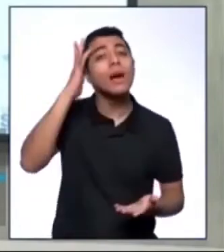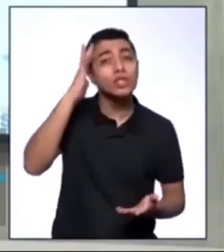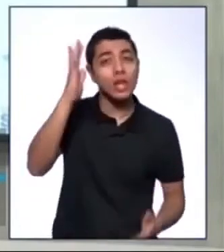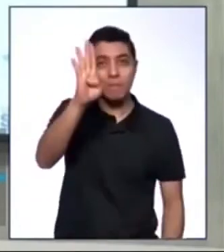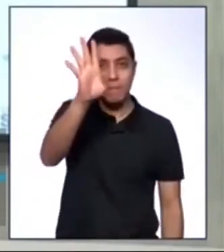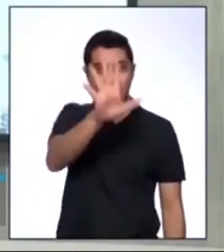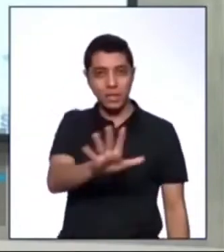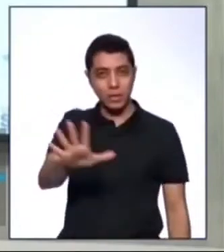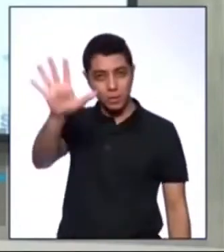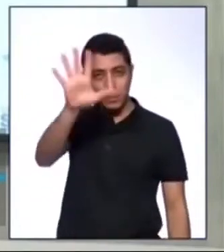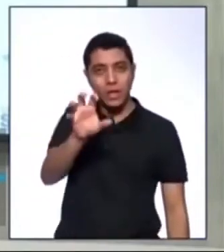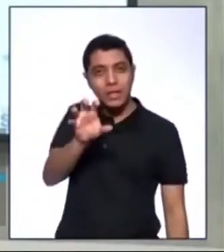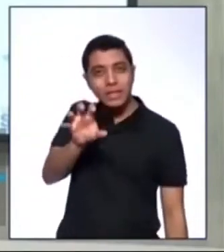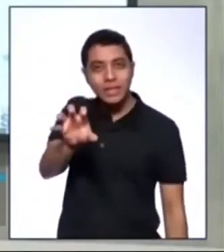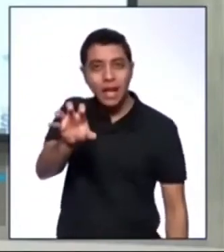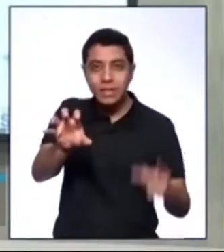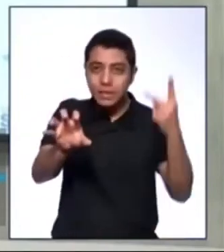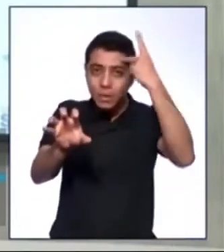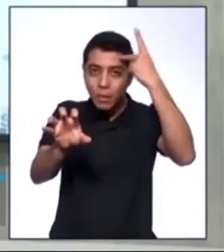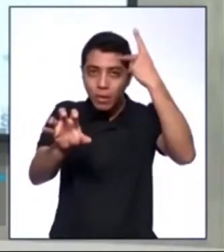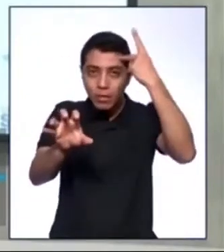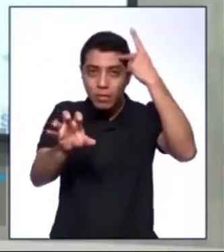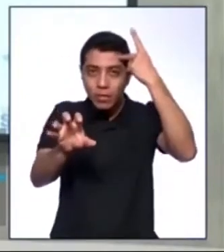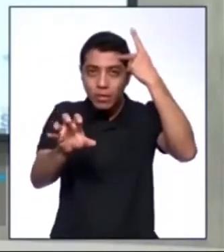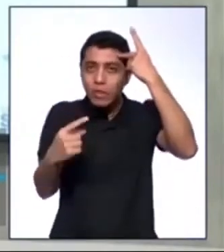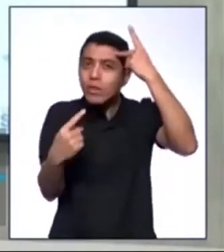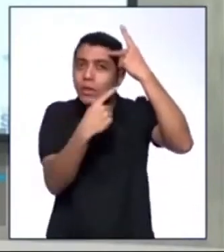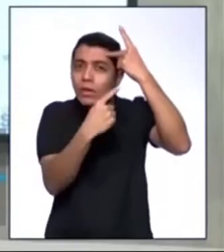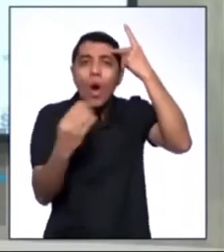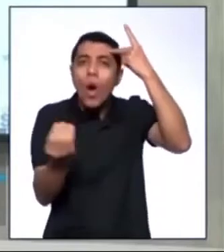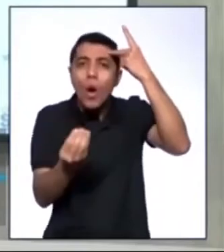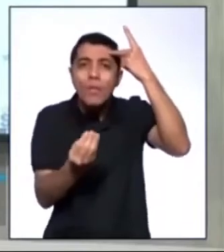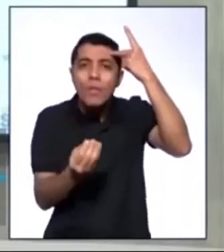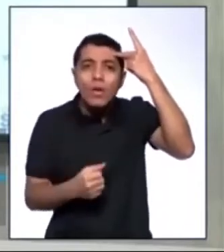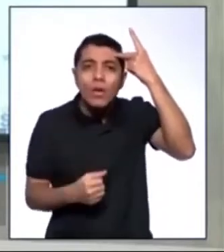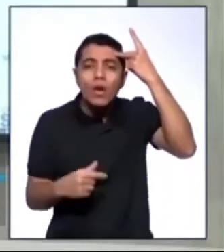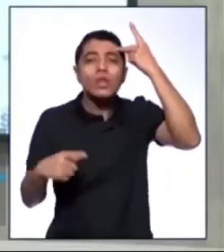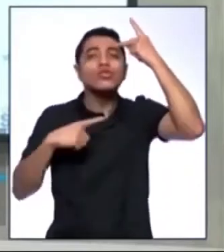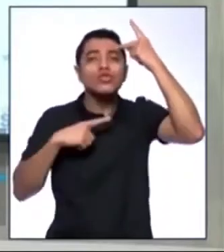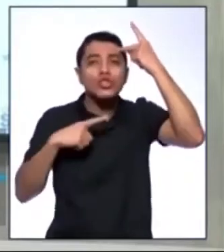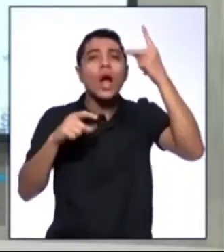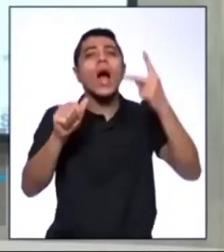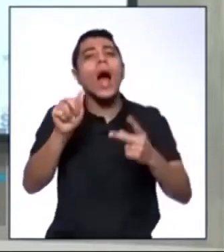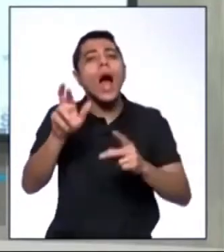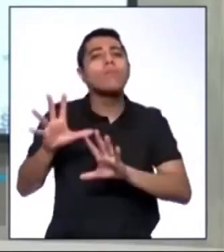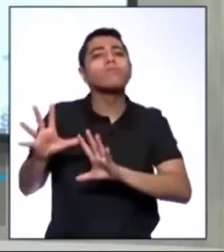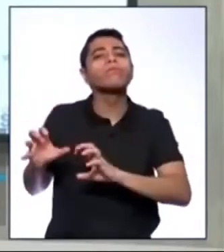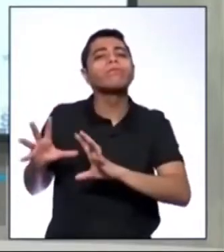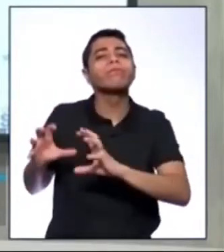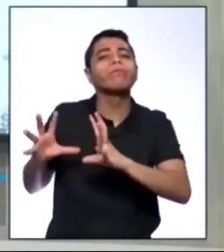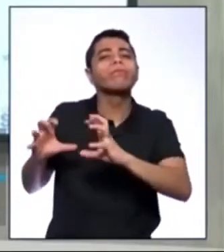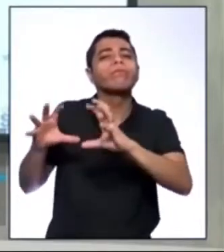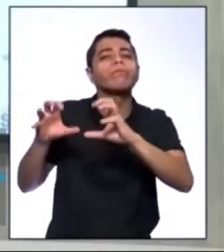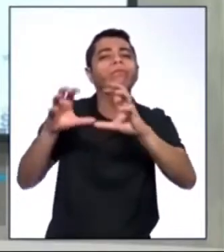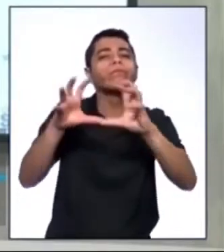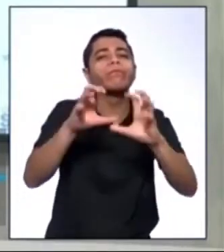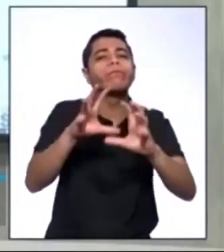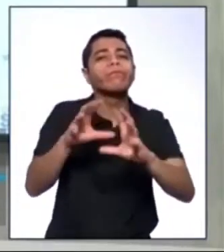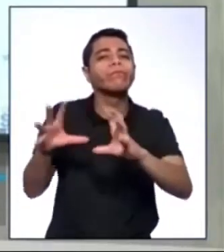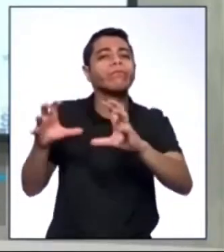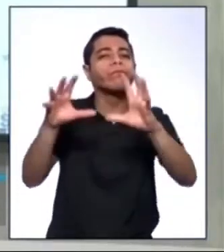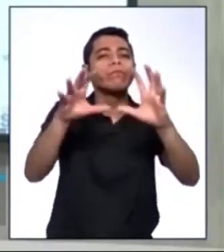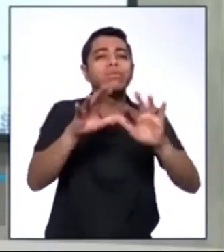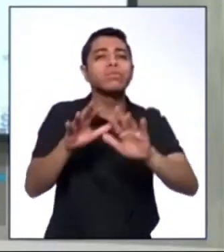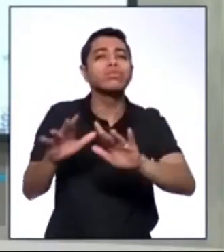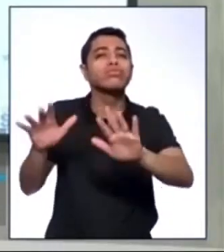Brasil, vai ter um encadeamento com incursões de massas polares. O que eu espero durante o inverno? Então